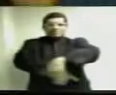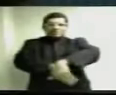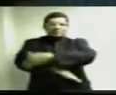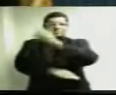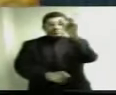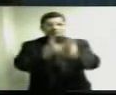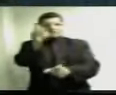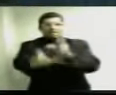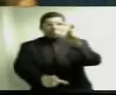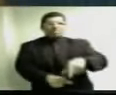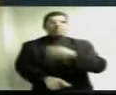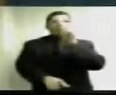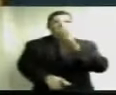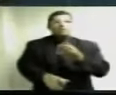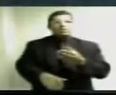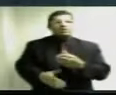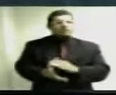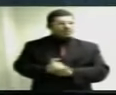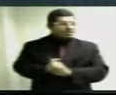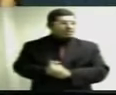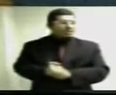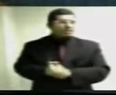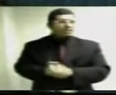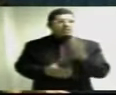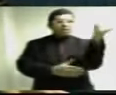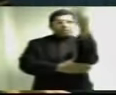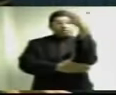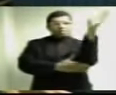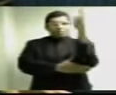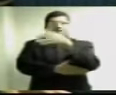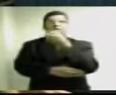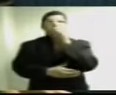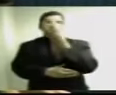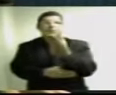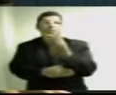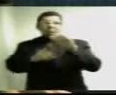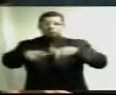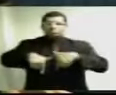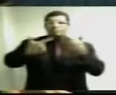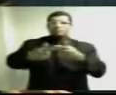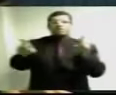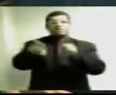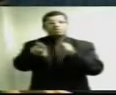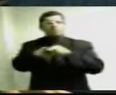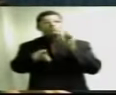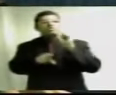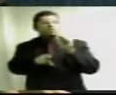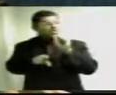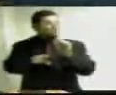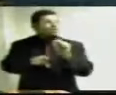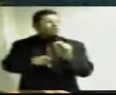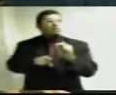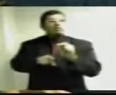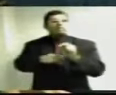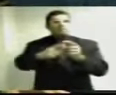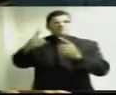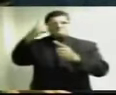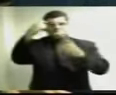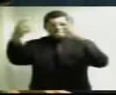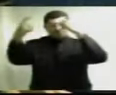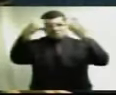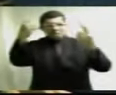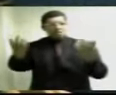de forma legítima, pacífica, com bandeiras justas, e aproveitam-se disso para atos de violência